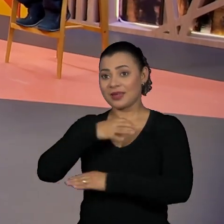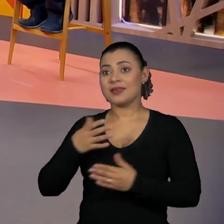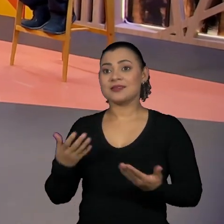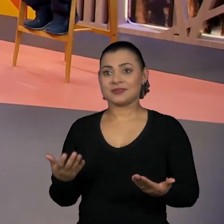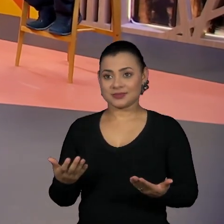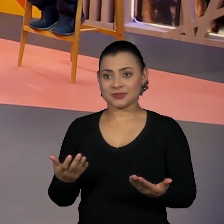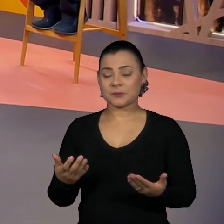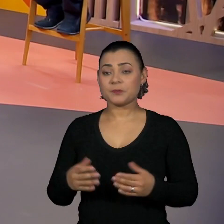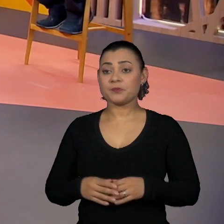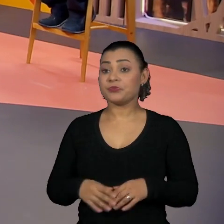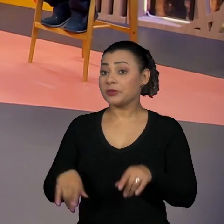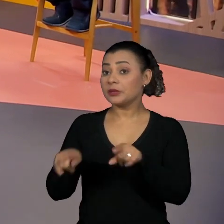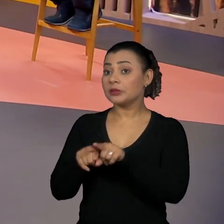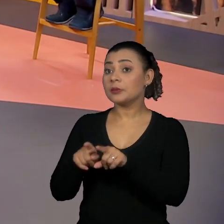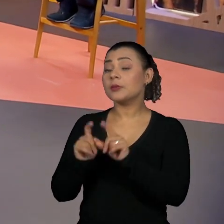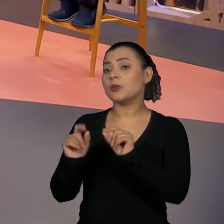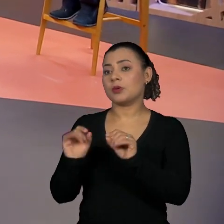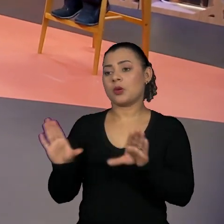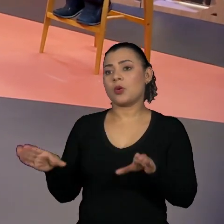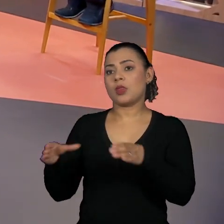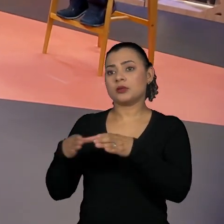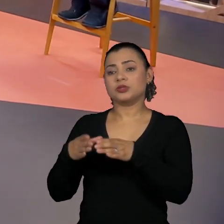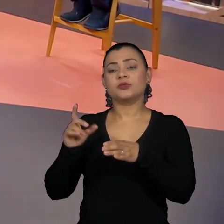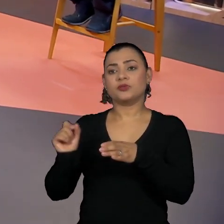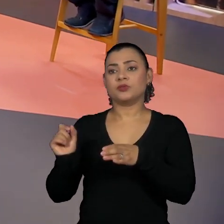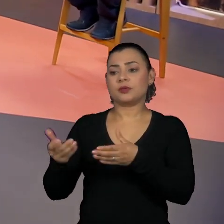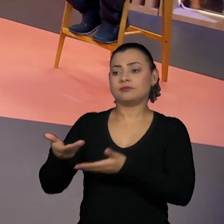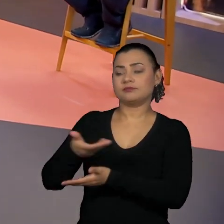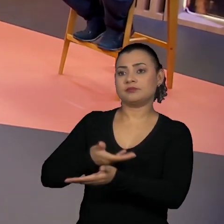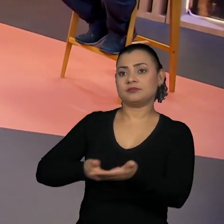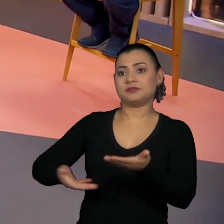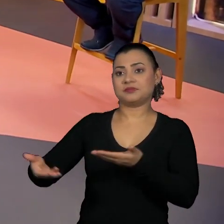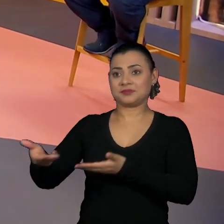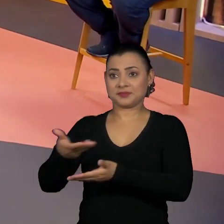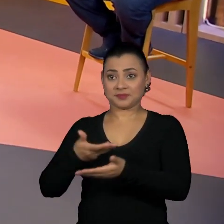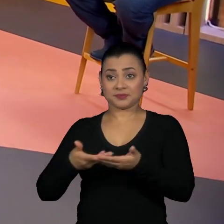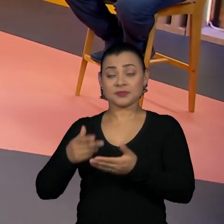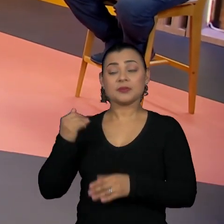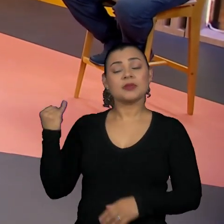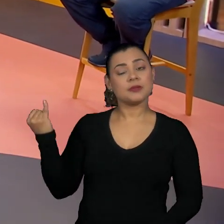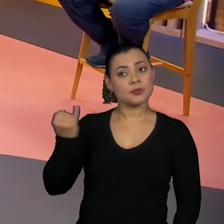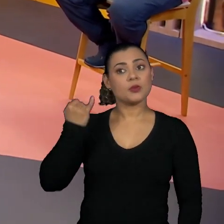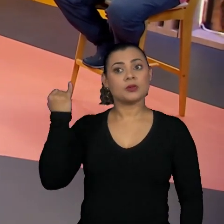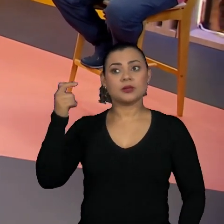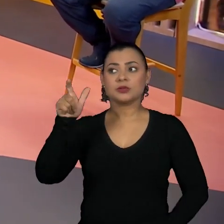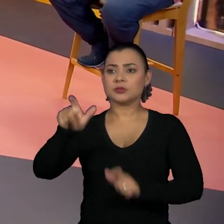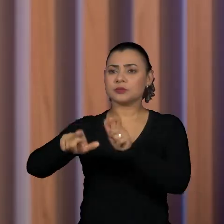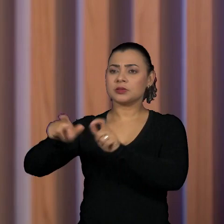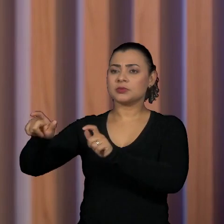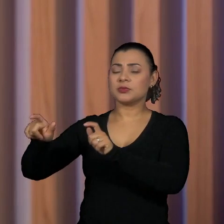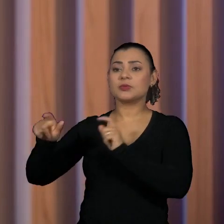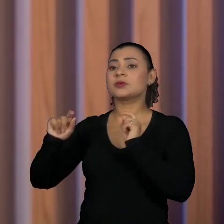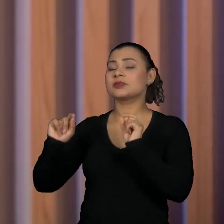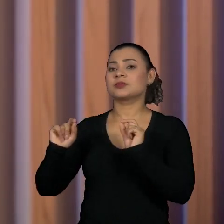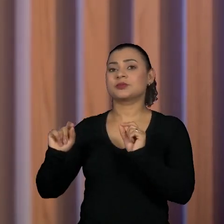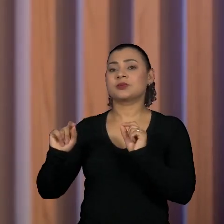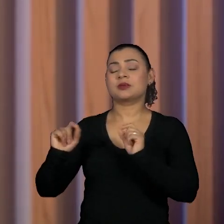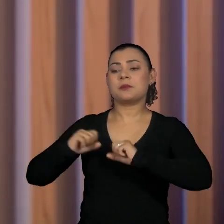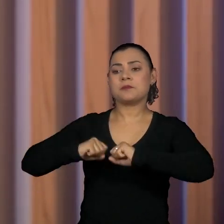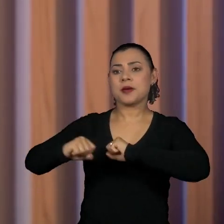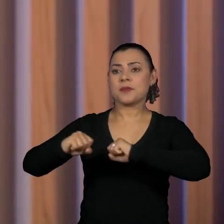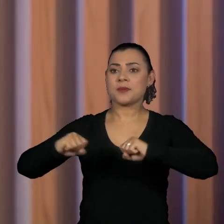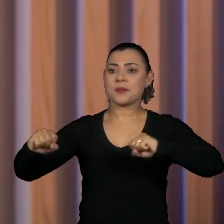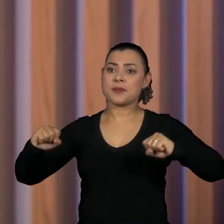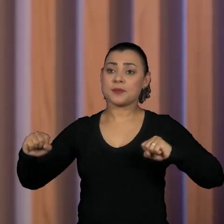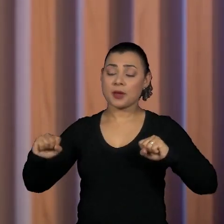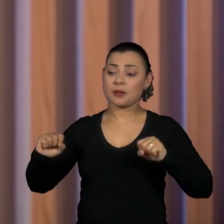e também desenvolvem coletivamente um senso de coletividade. Então, é importante que as pessoas, né, se movimentem